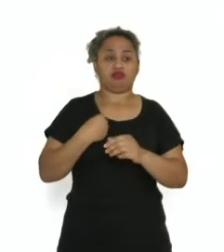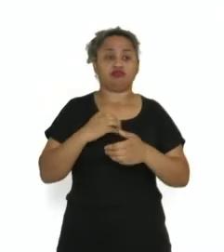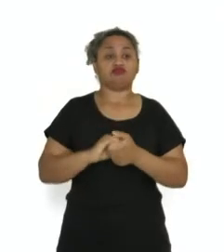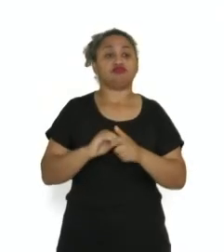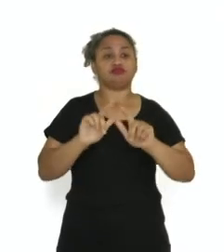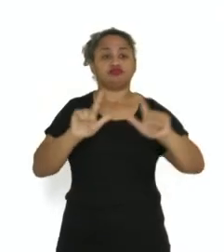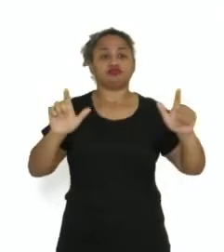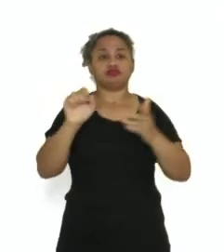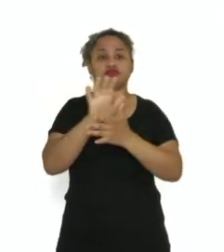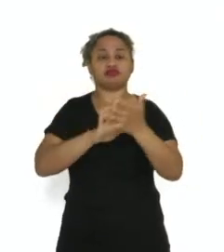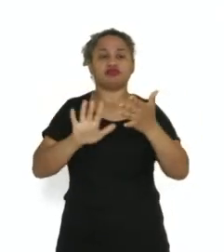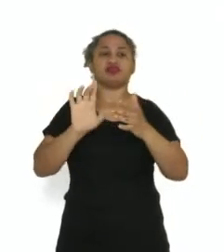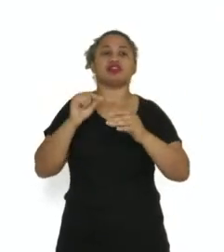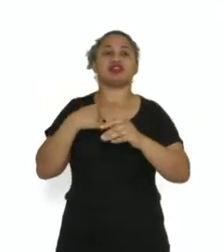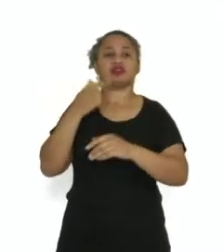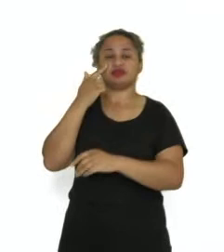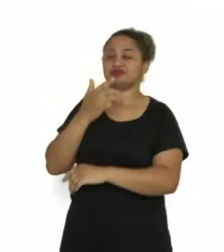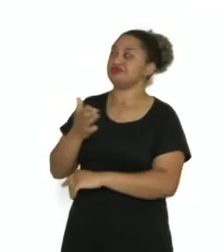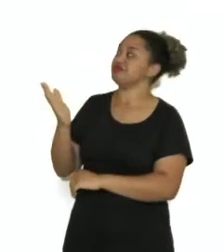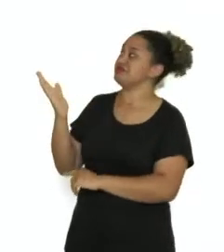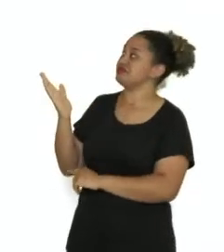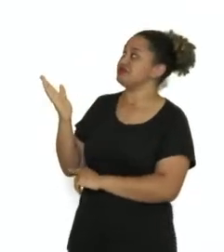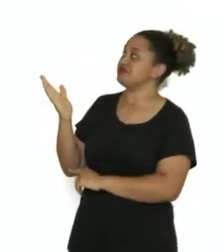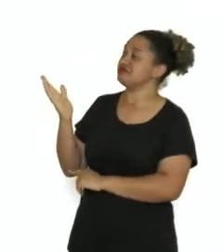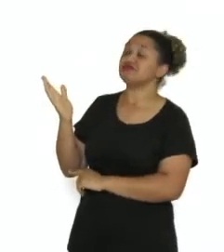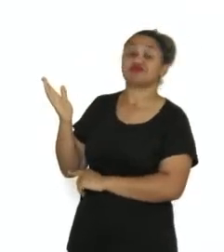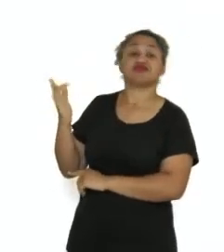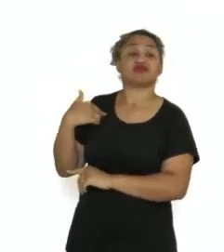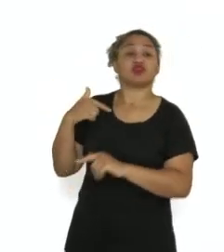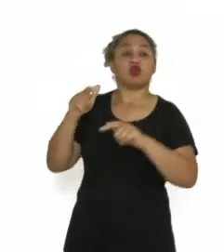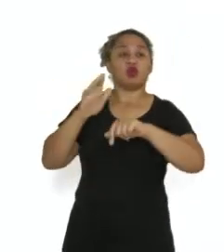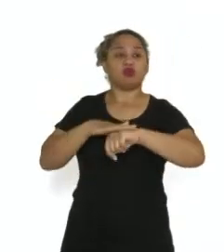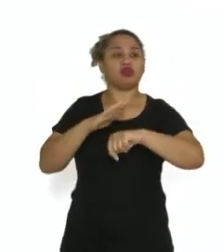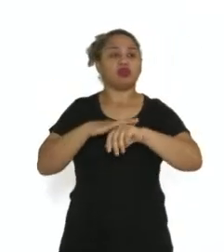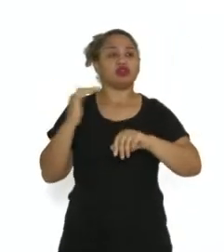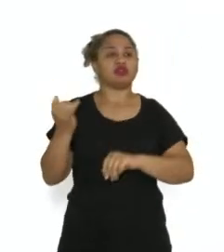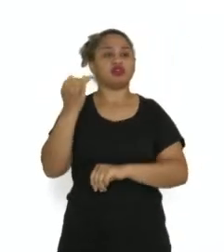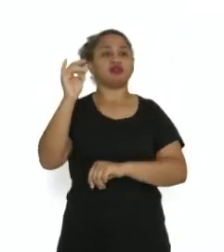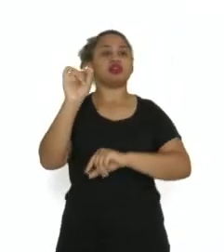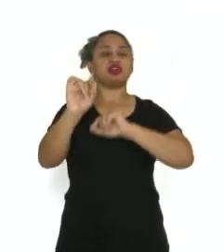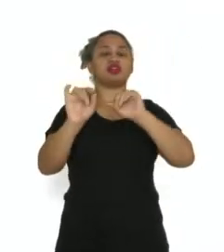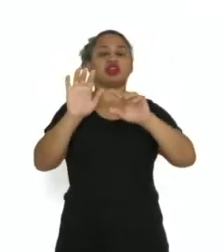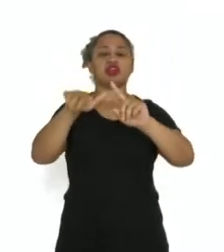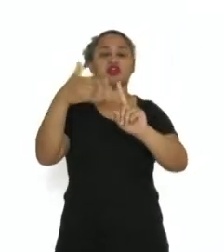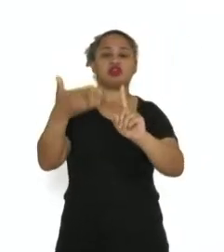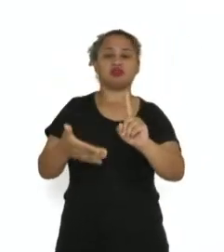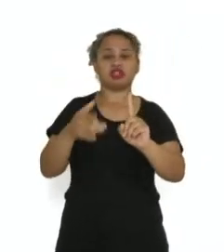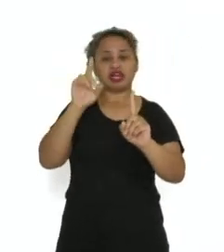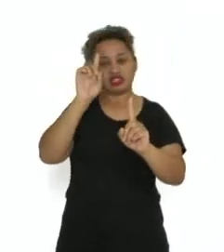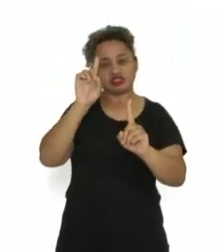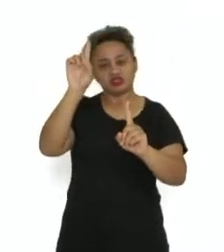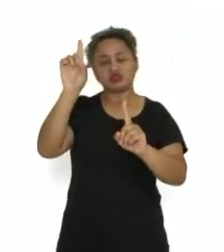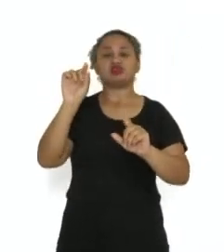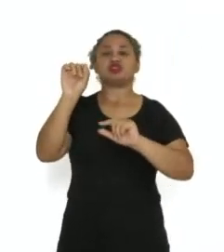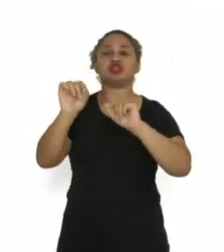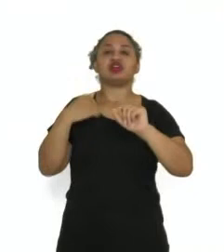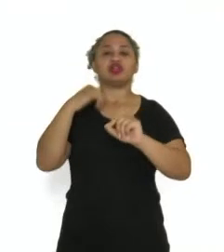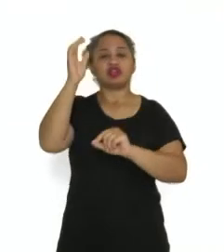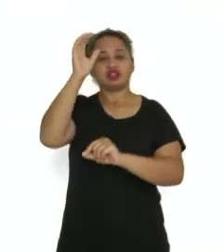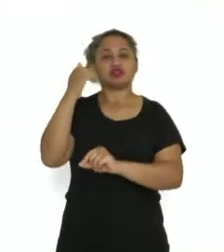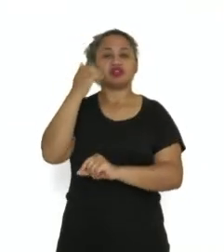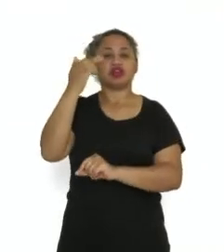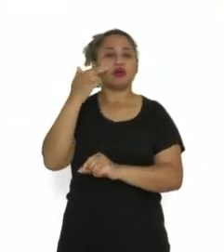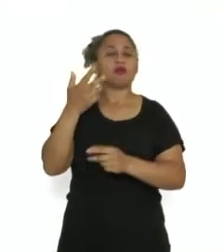em comemoração ao Dia Nacional da Consciência Negra. Olha que imagem bonita do empoderamento dessas